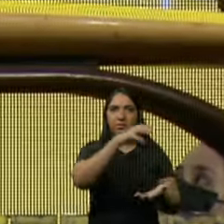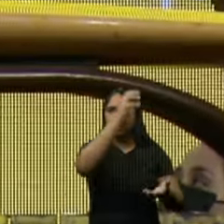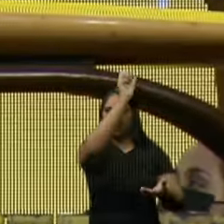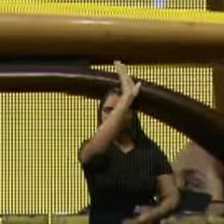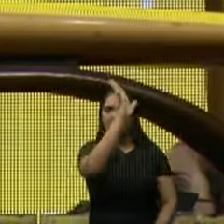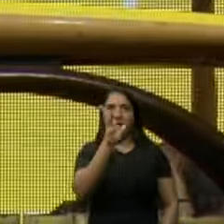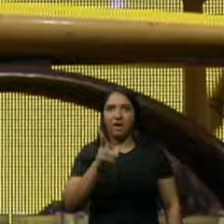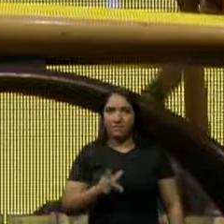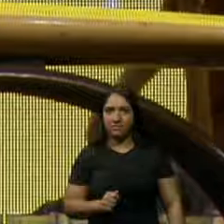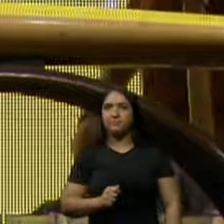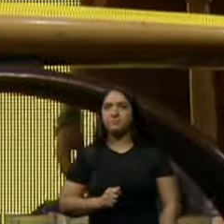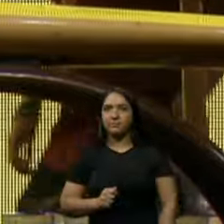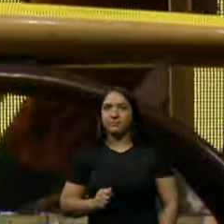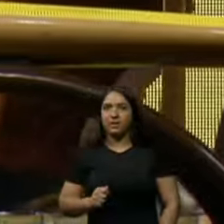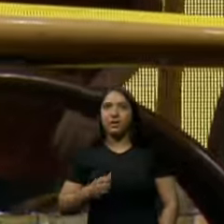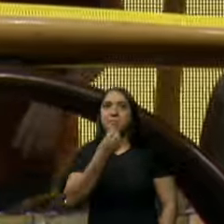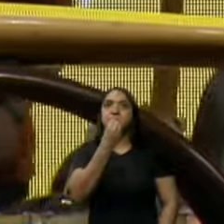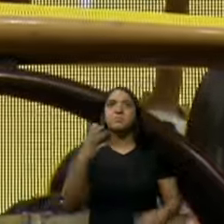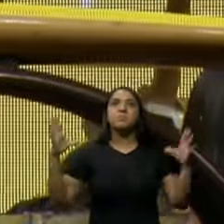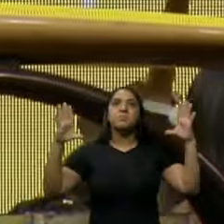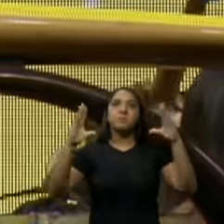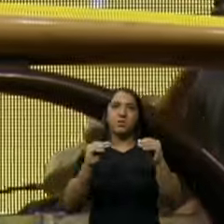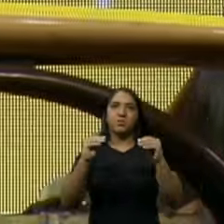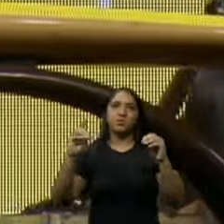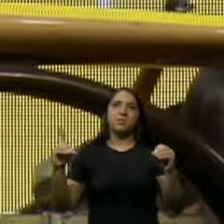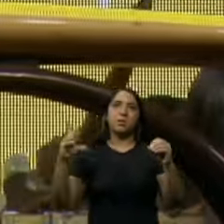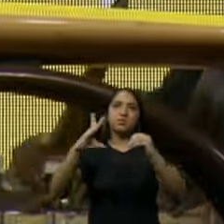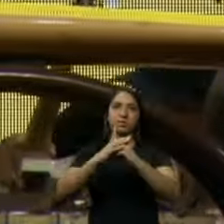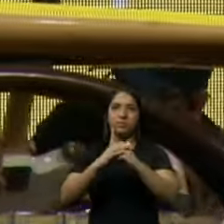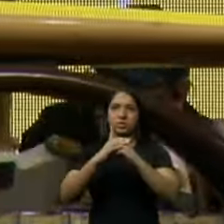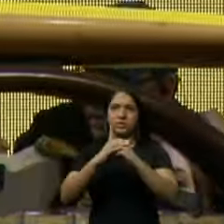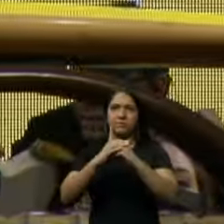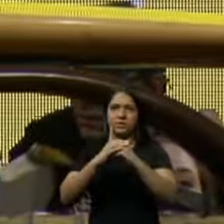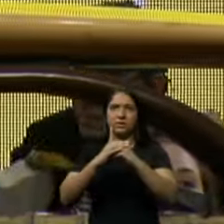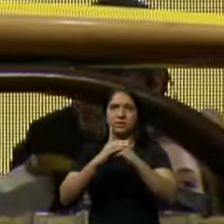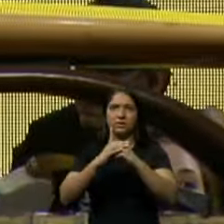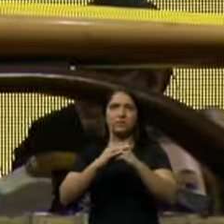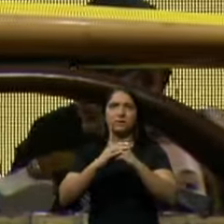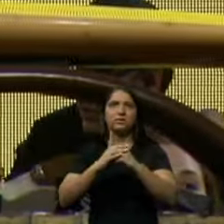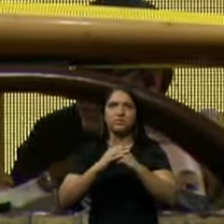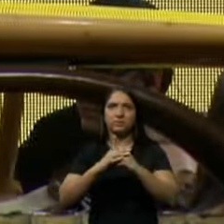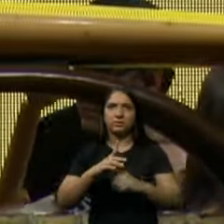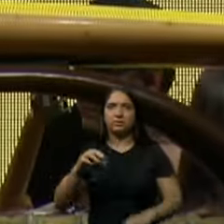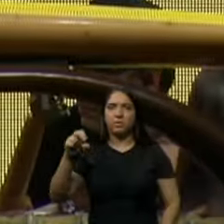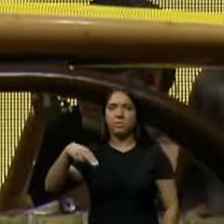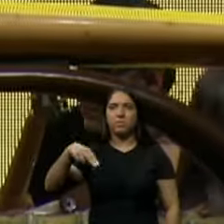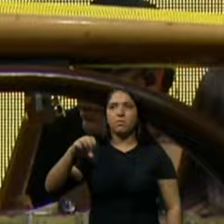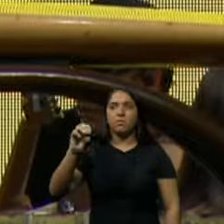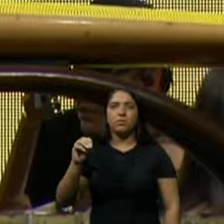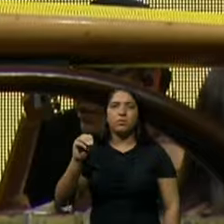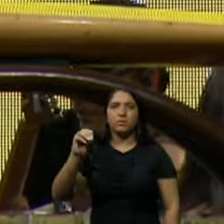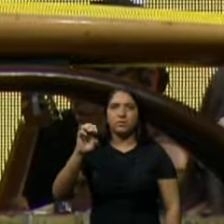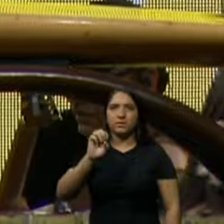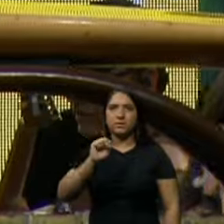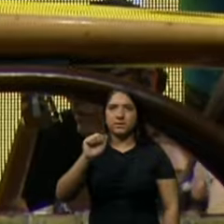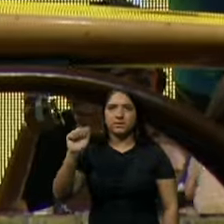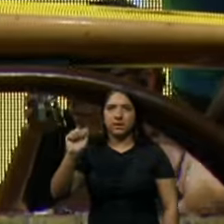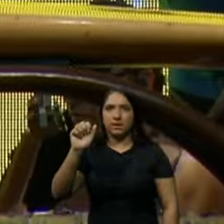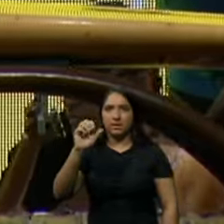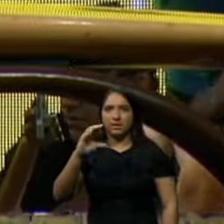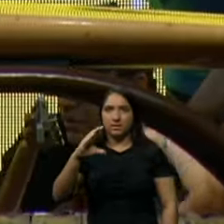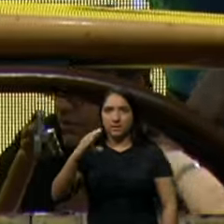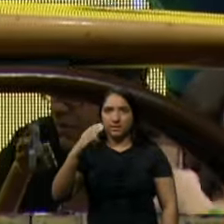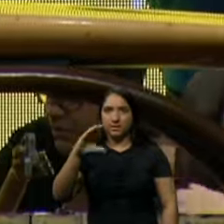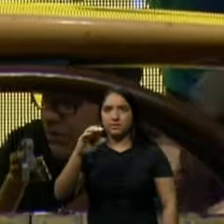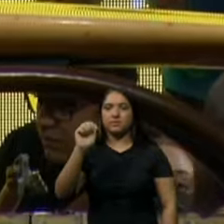quando a igreja e a Bola de Neve Moçambique consegue ser igreja lá na África por meio desse projeto social